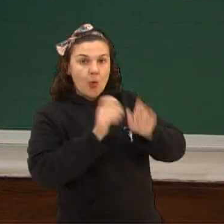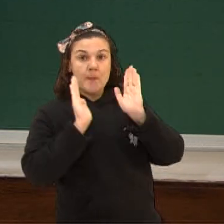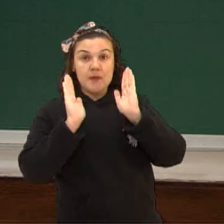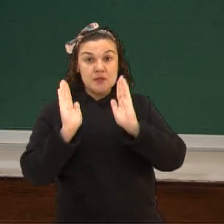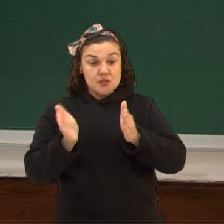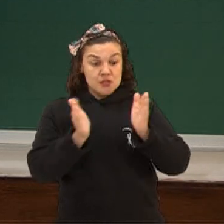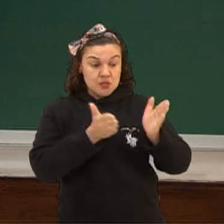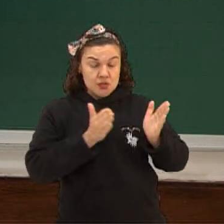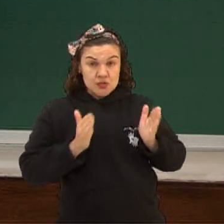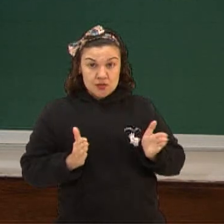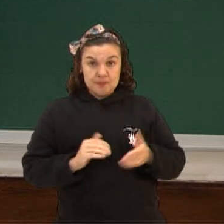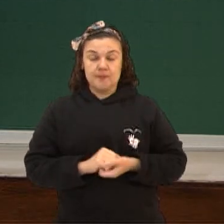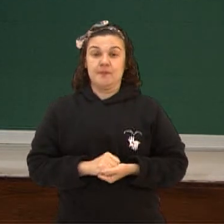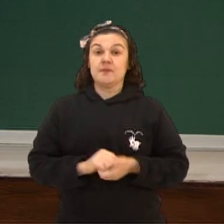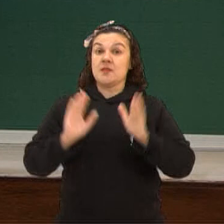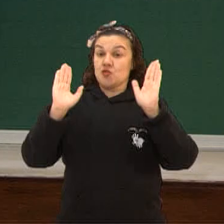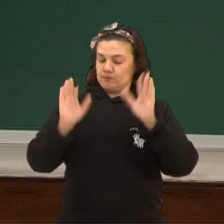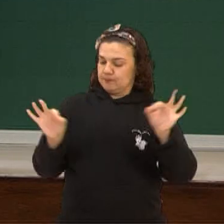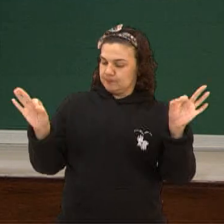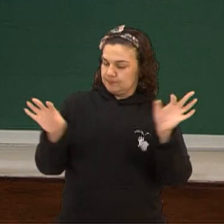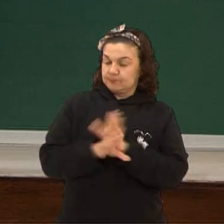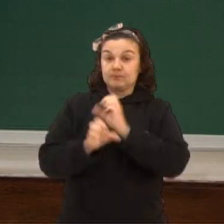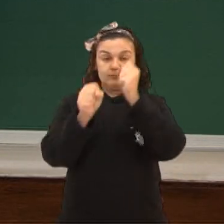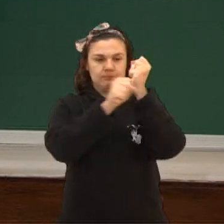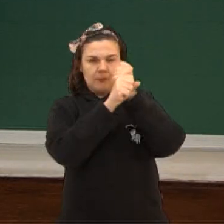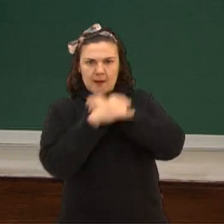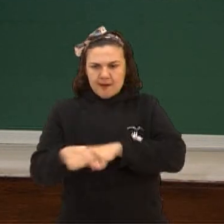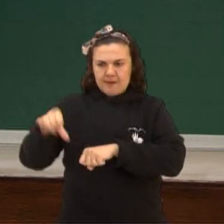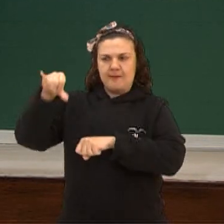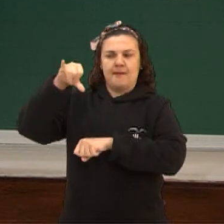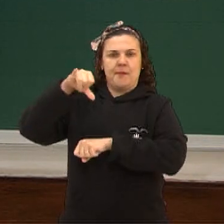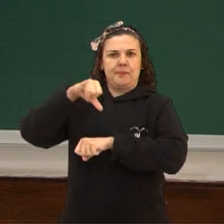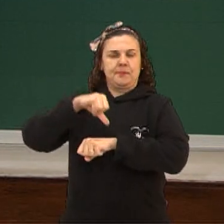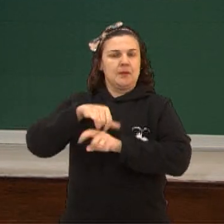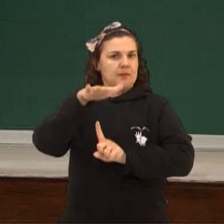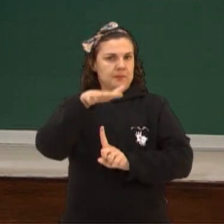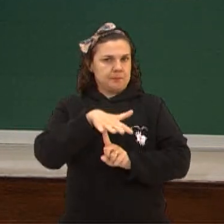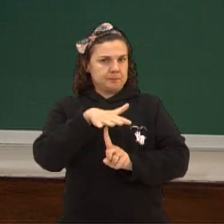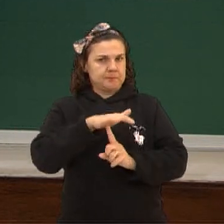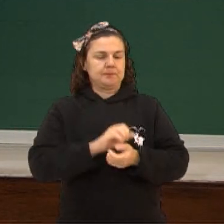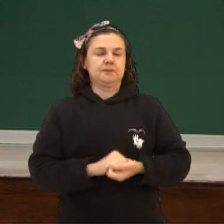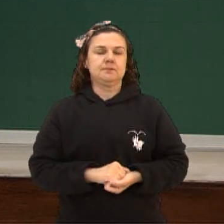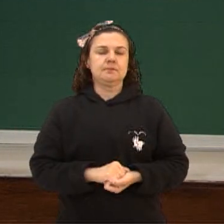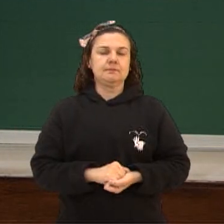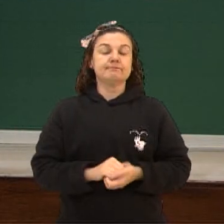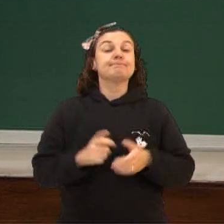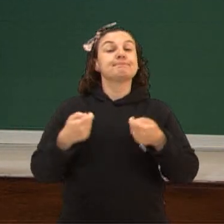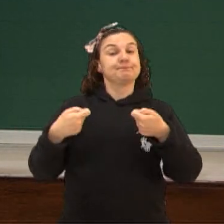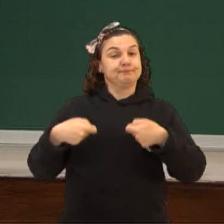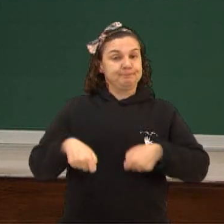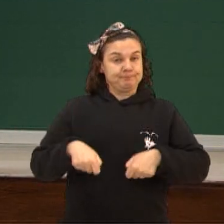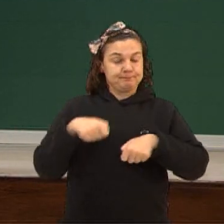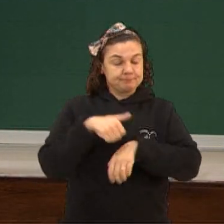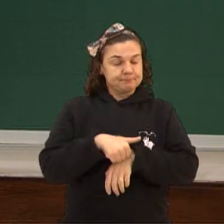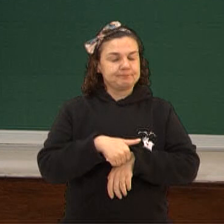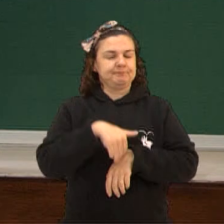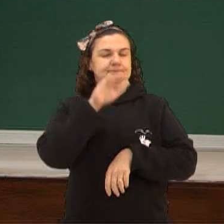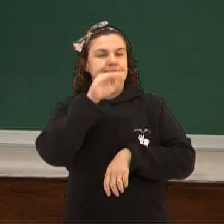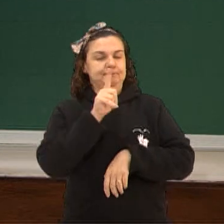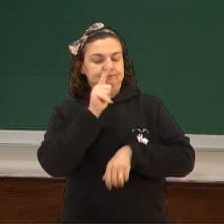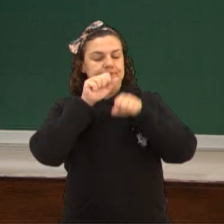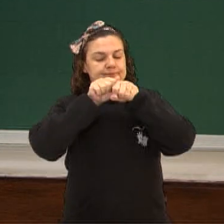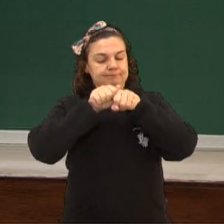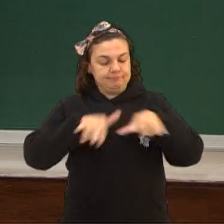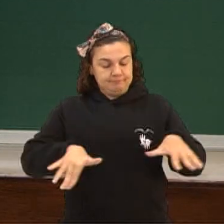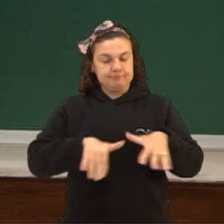cidade. A cidade já consolidada como a capital do estado do Paraná, era necessário que houvesse um